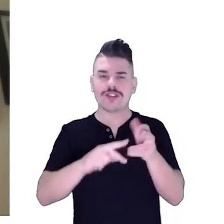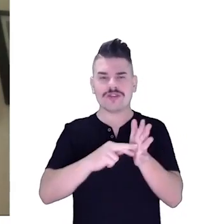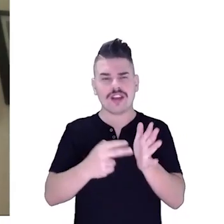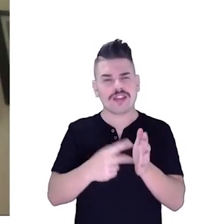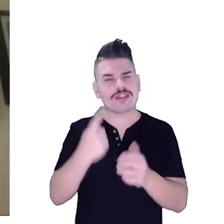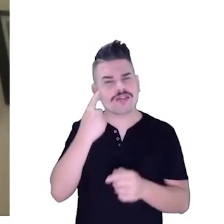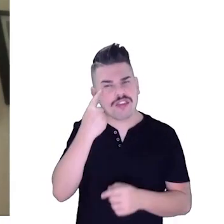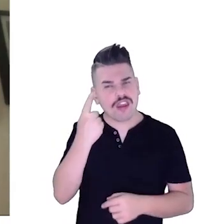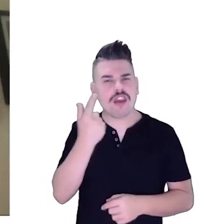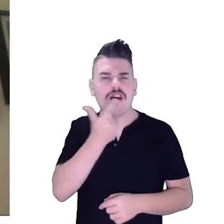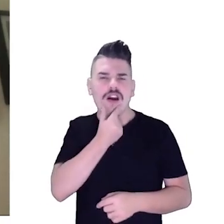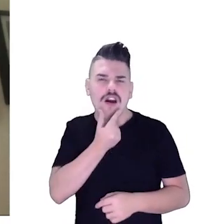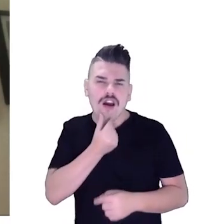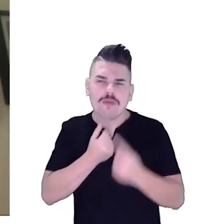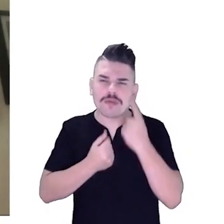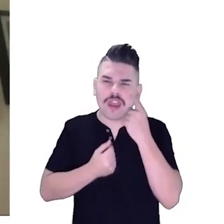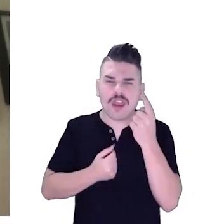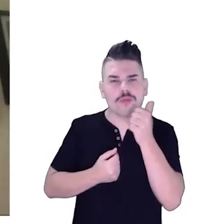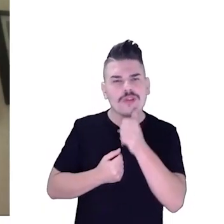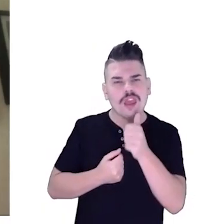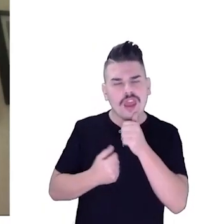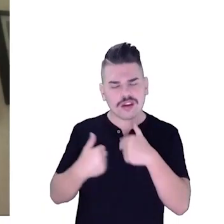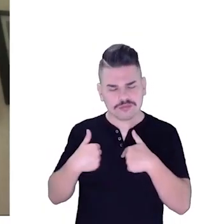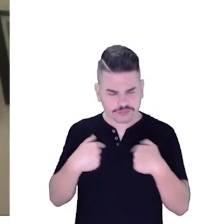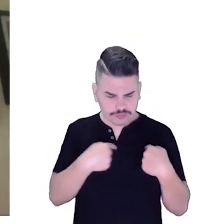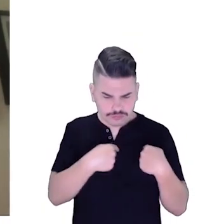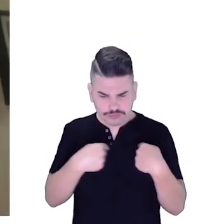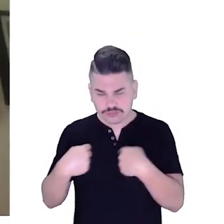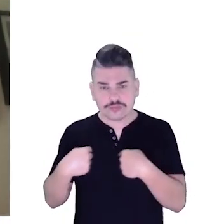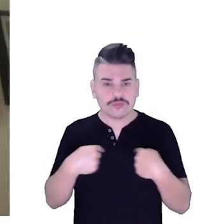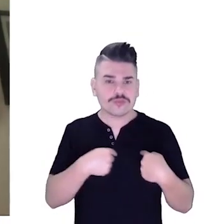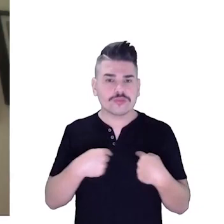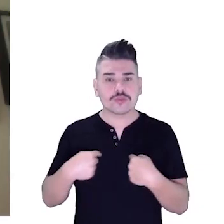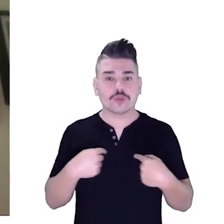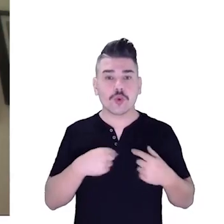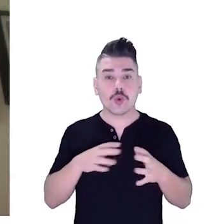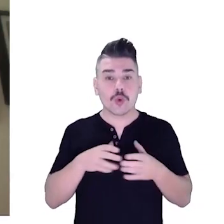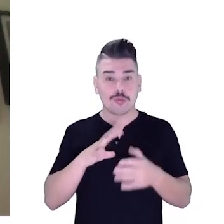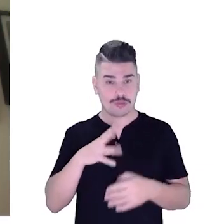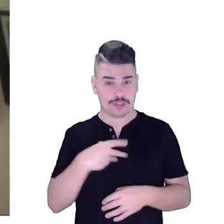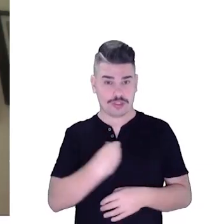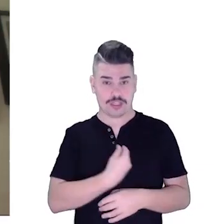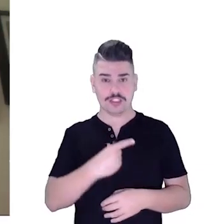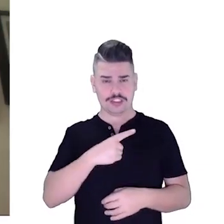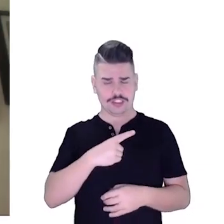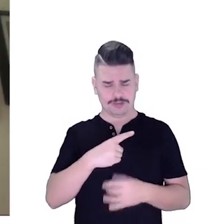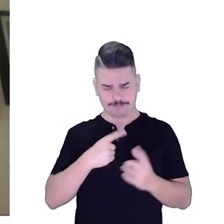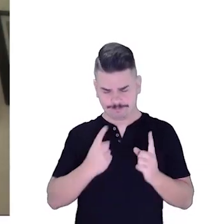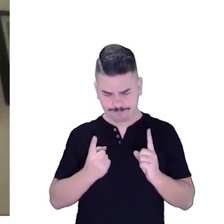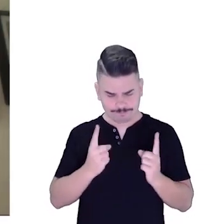ideia, mesmo entre a comunidade trans, né, é que havia